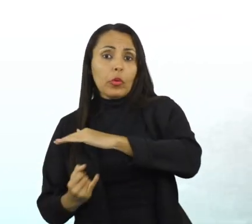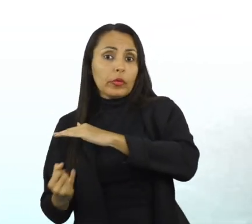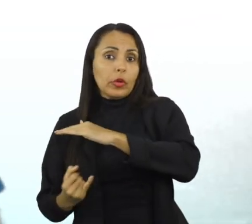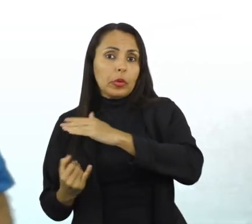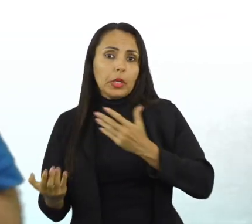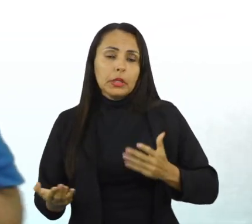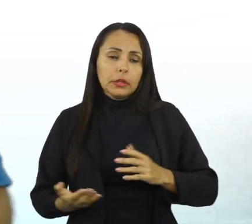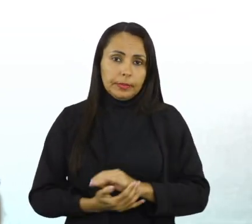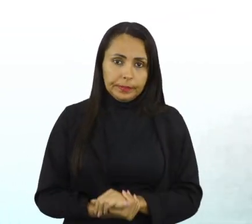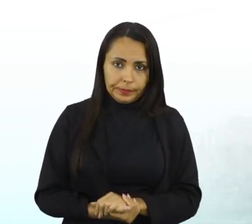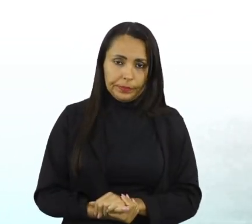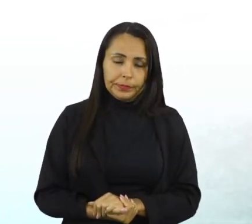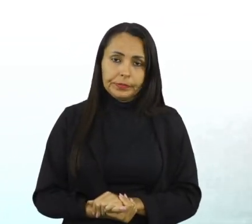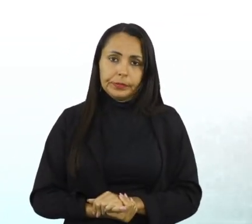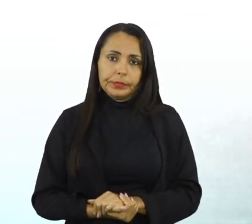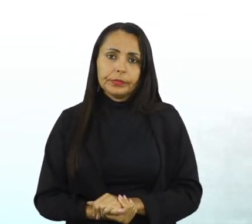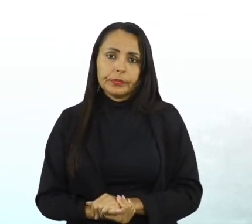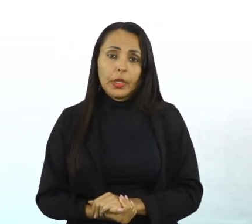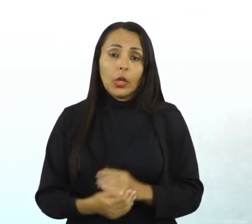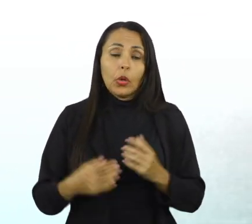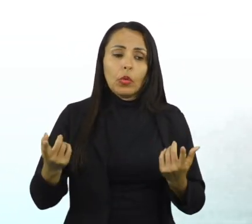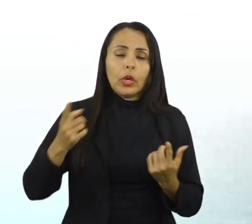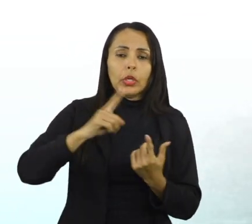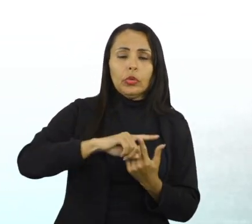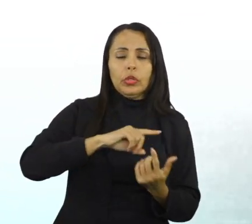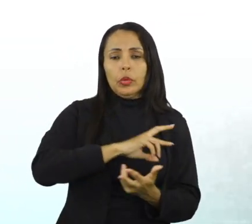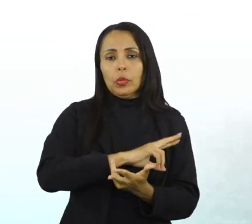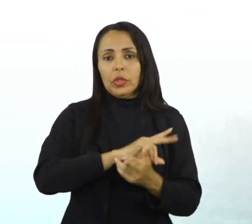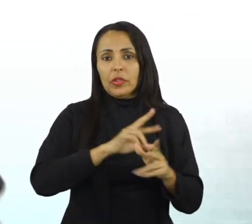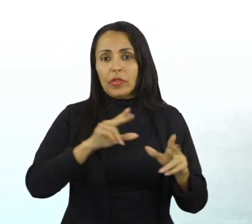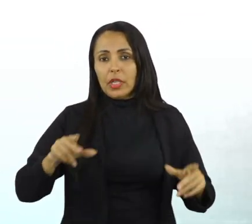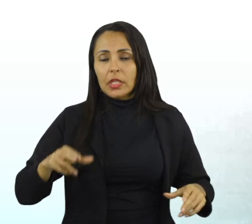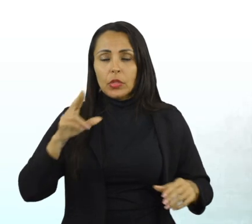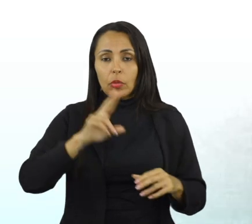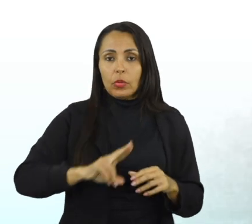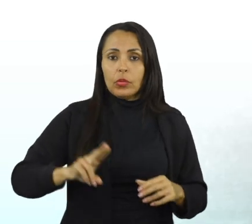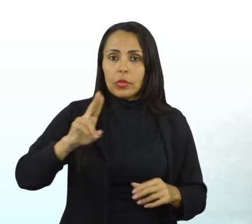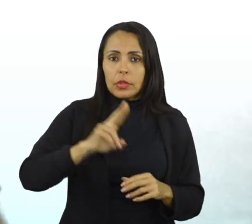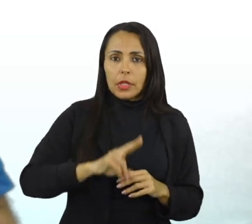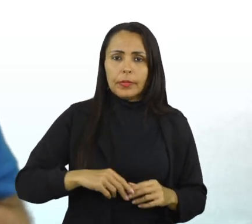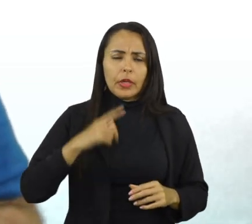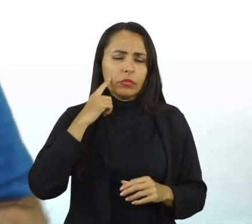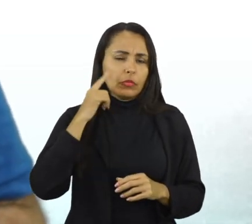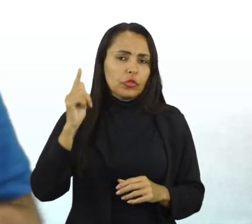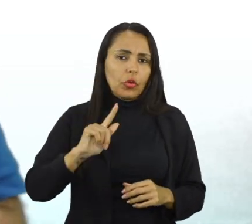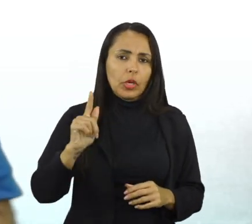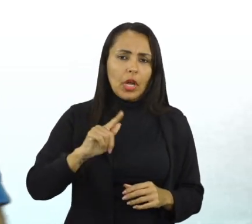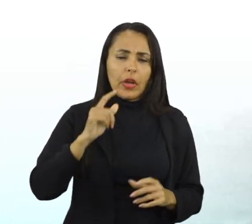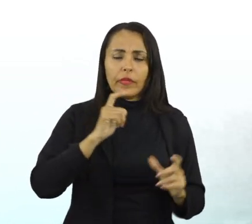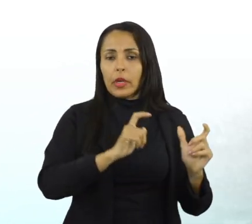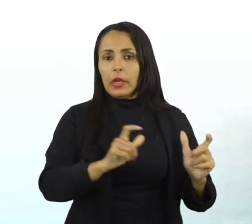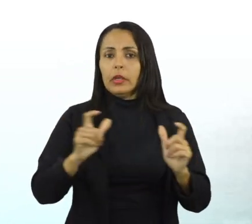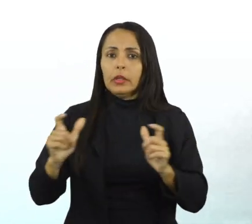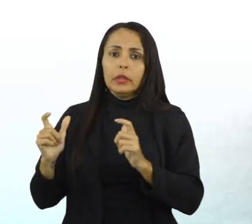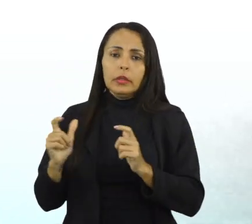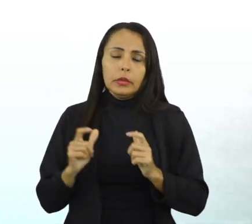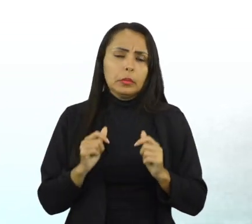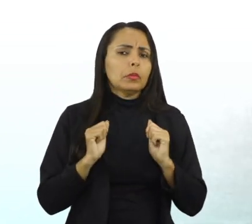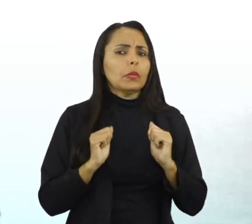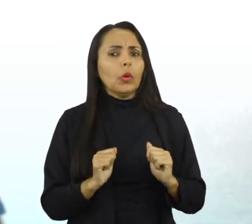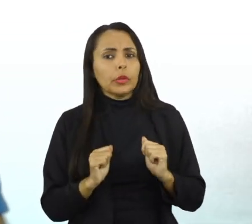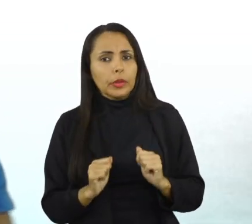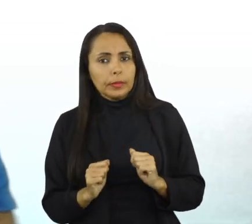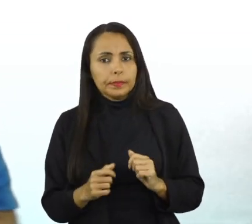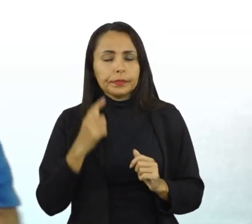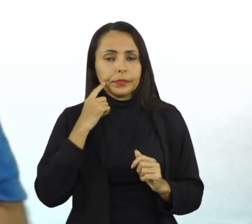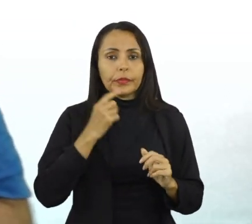Olha aí. Aí a gente está já batendo no nível de linguagem também. E que tipo de variação eles utilizam? É uma variação geográfica, regional?